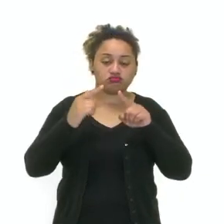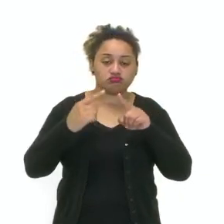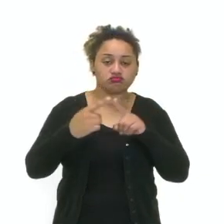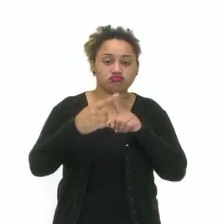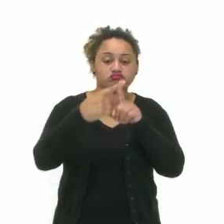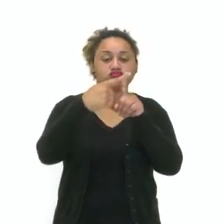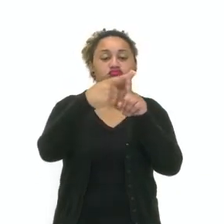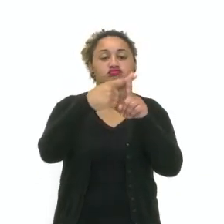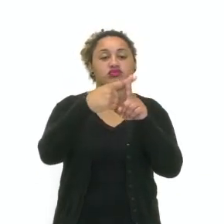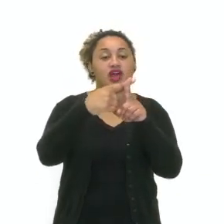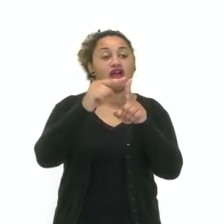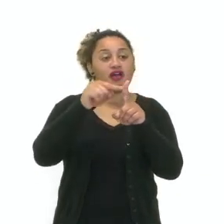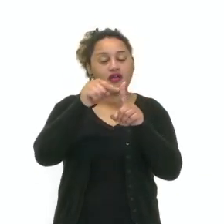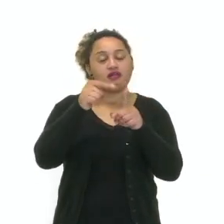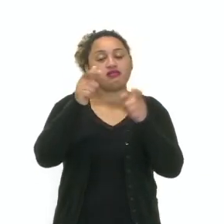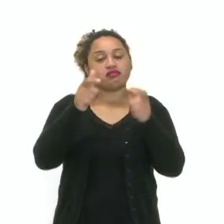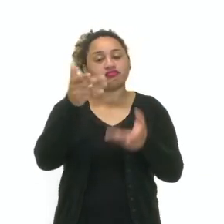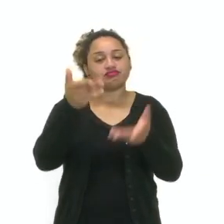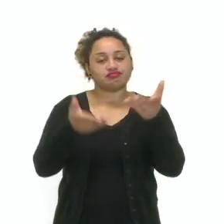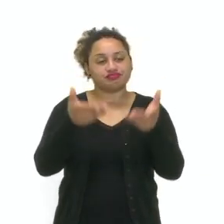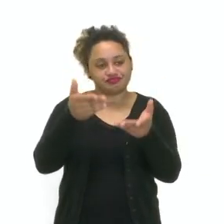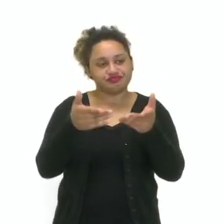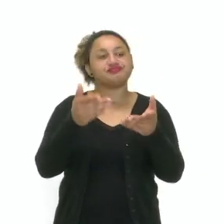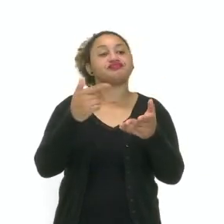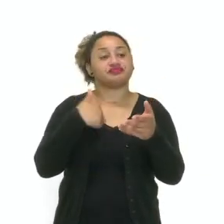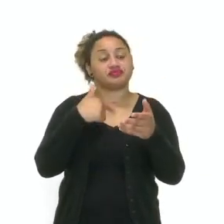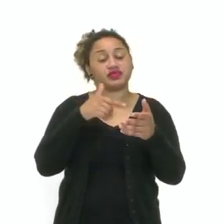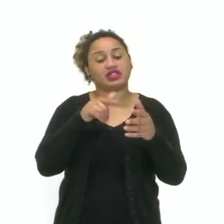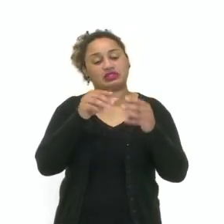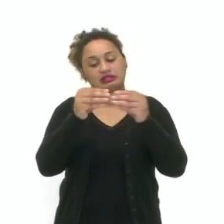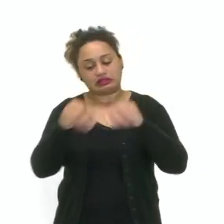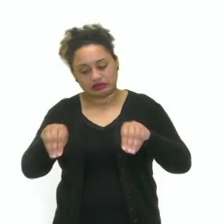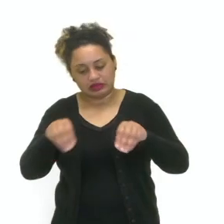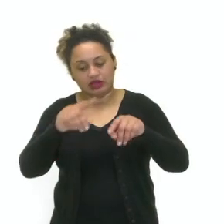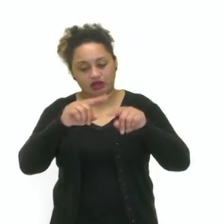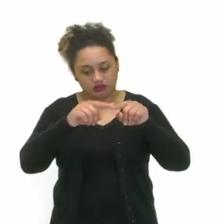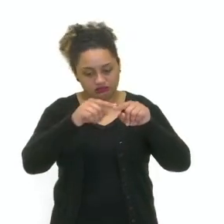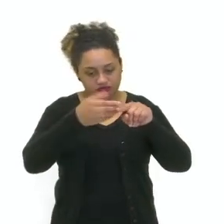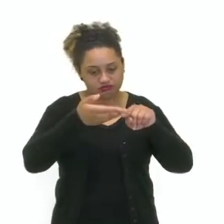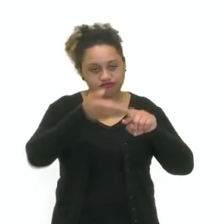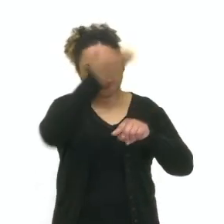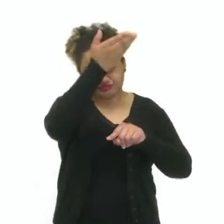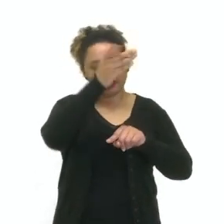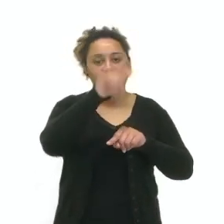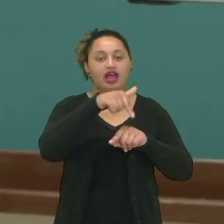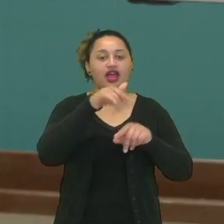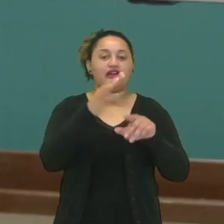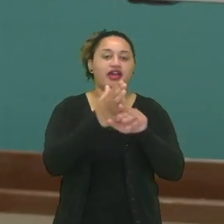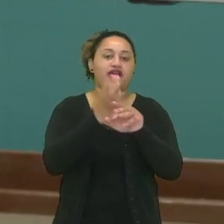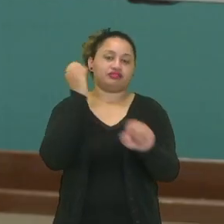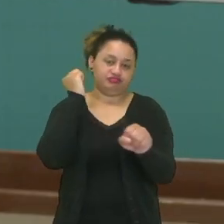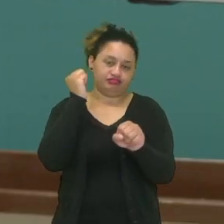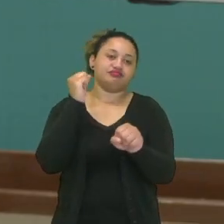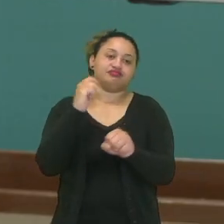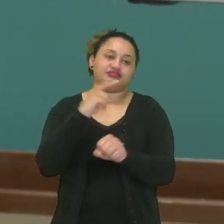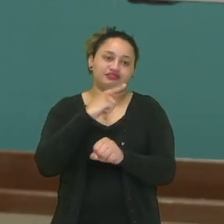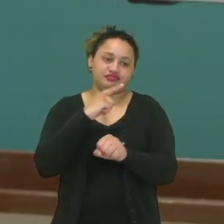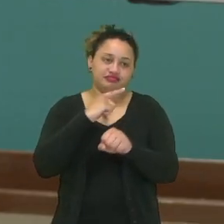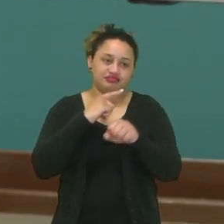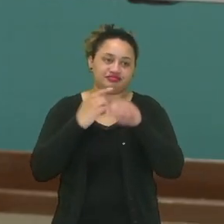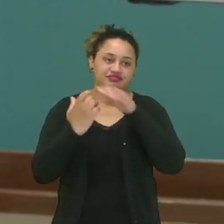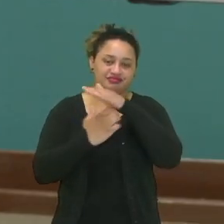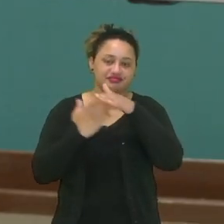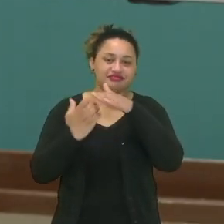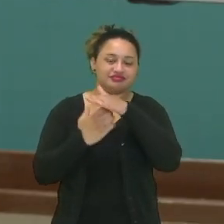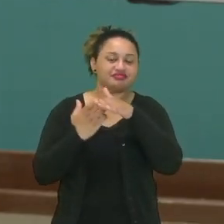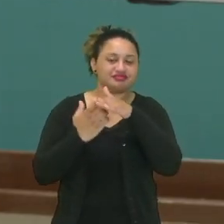exatamente o ponto de equilíbrio. Até esse momento está prejuízo e a partir desse ponto de equilíbrio vai acontecer o lucro